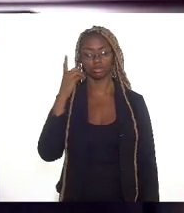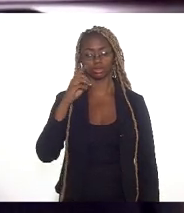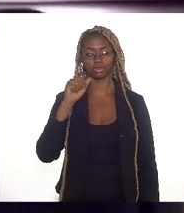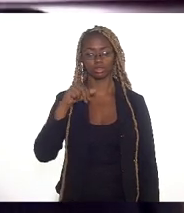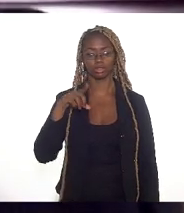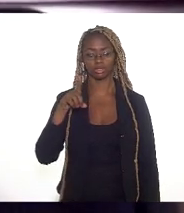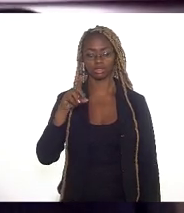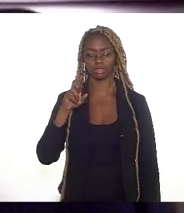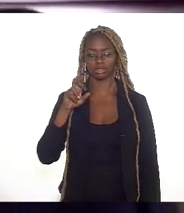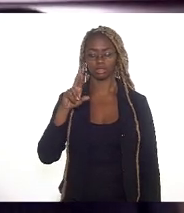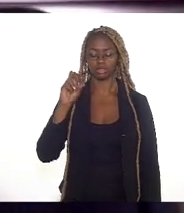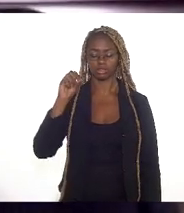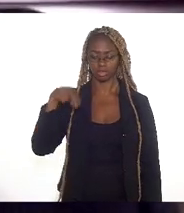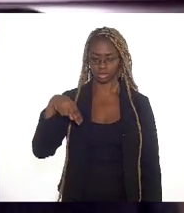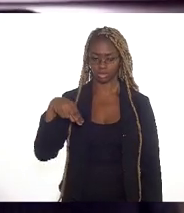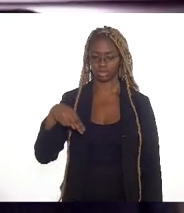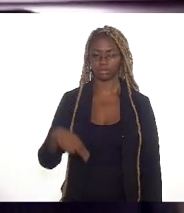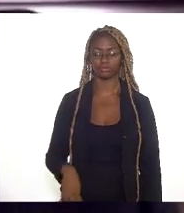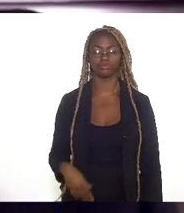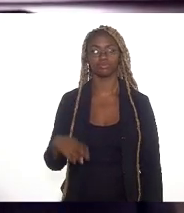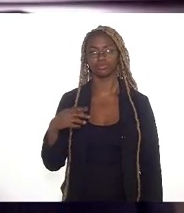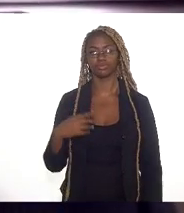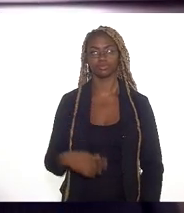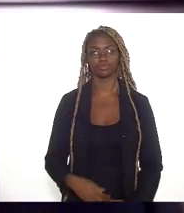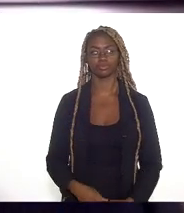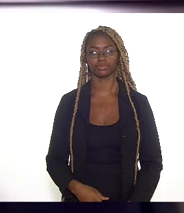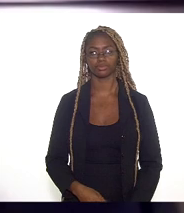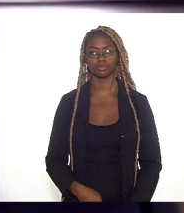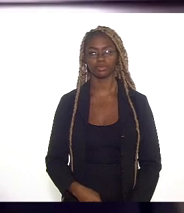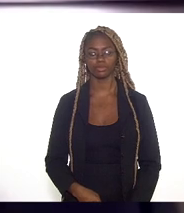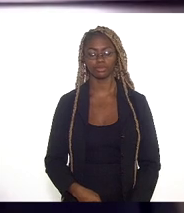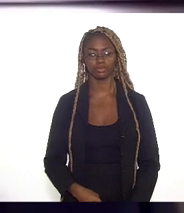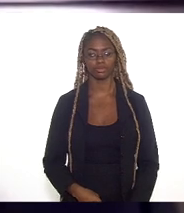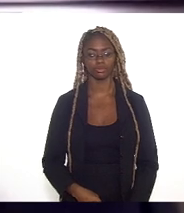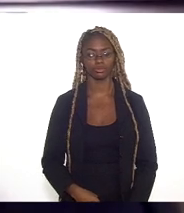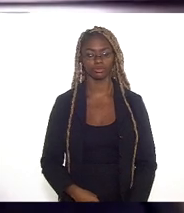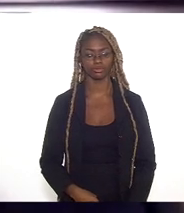Alexandre. Deputado Anderson Alexandre.